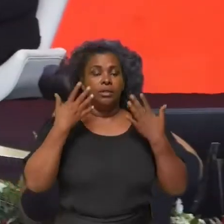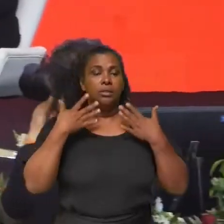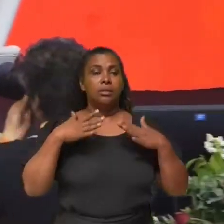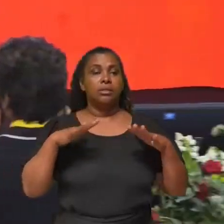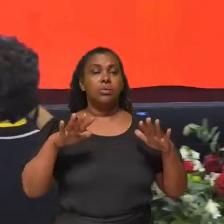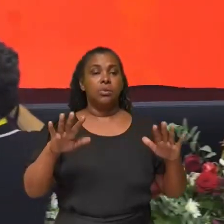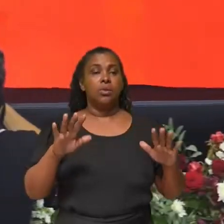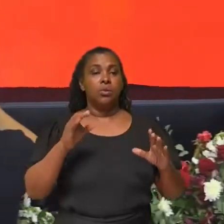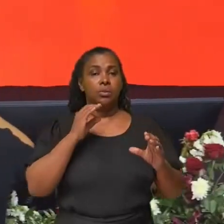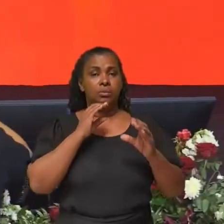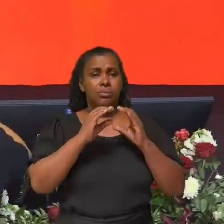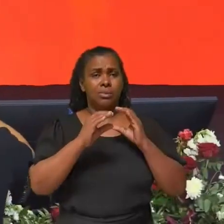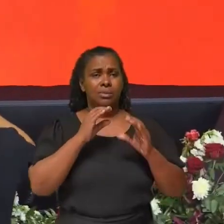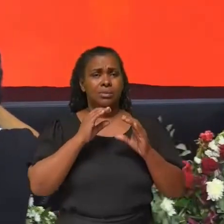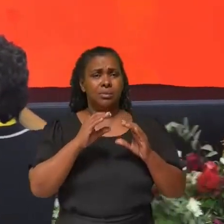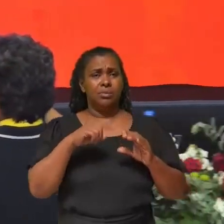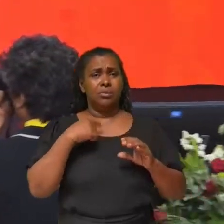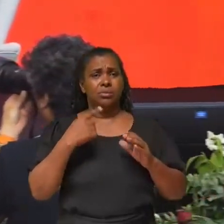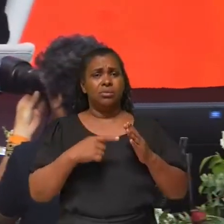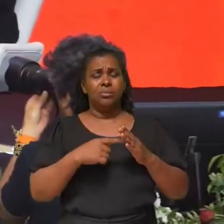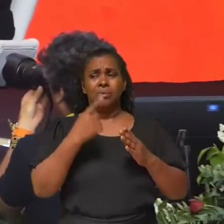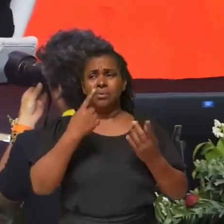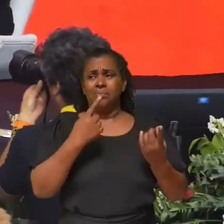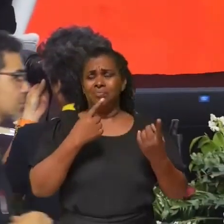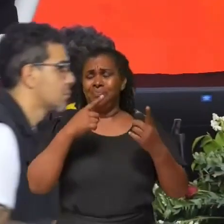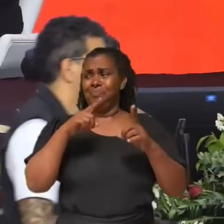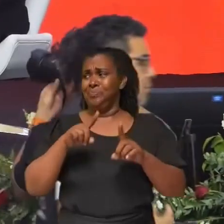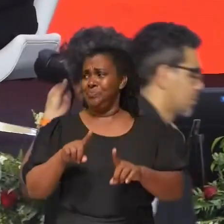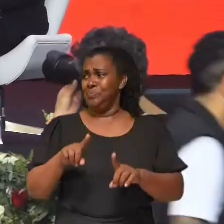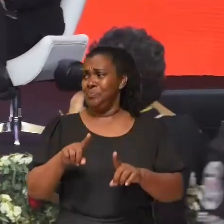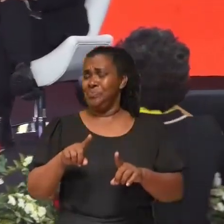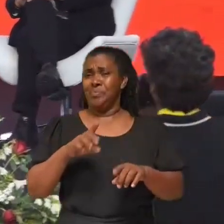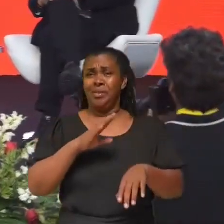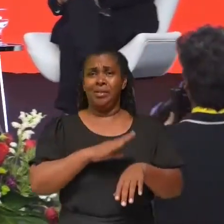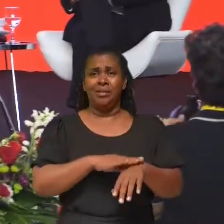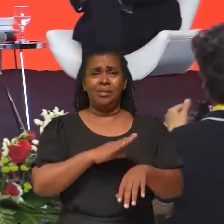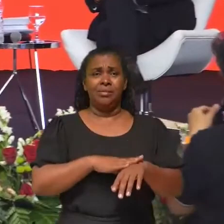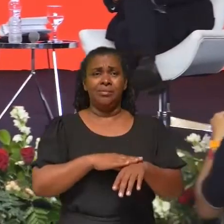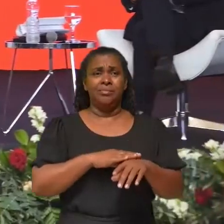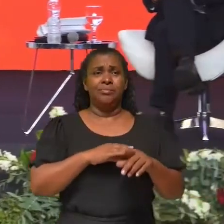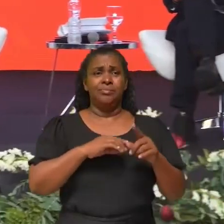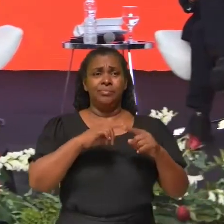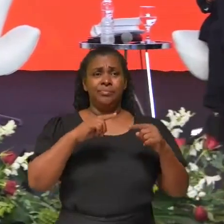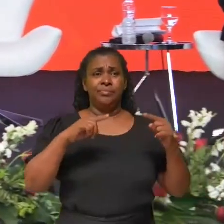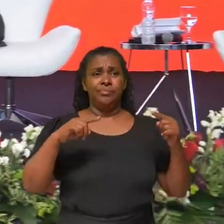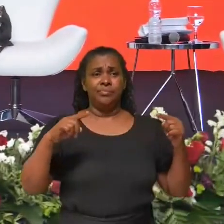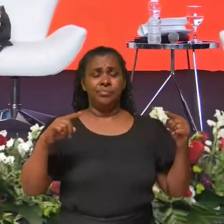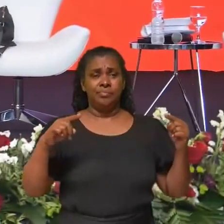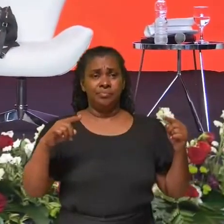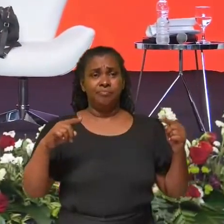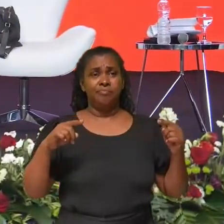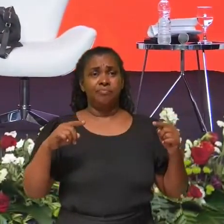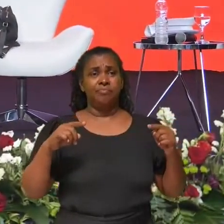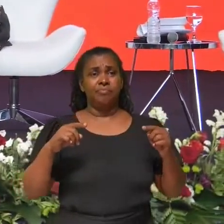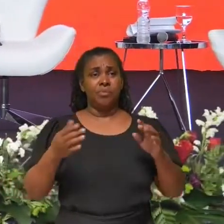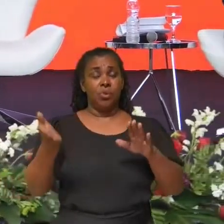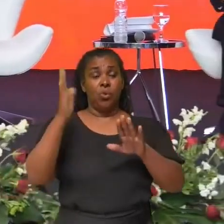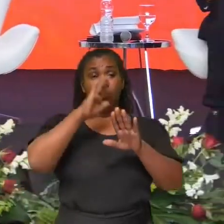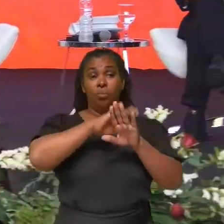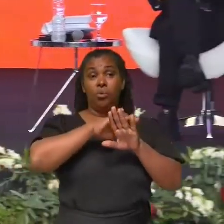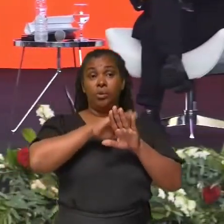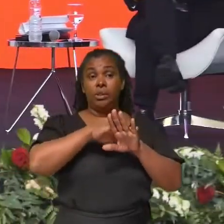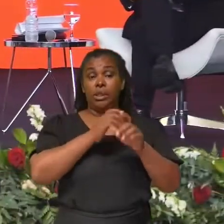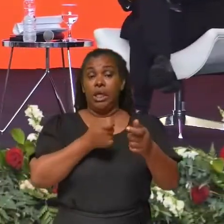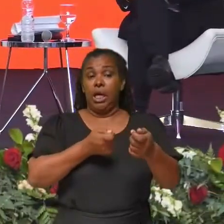nosso primeiro desafio, em tempos de algoritmo ou mão invisível que está manipulando as redes,